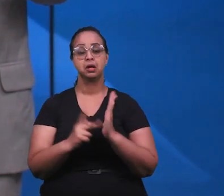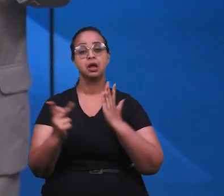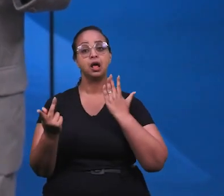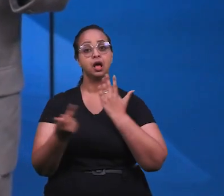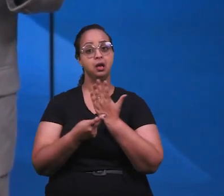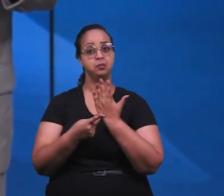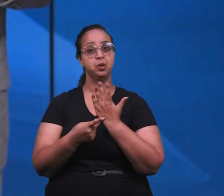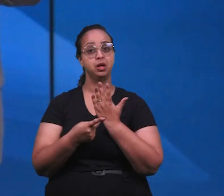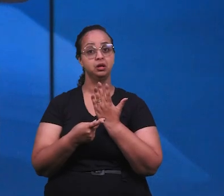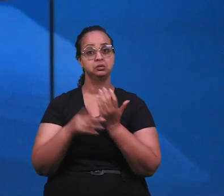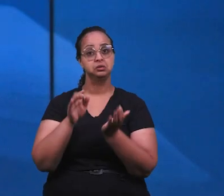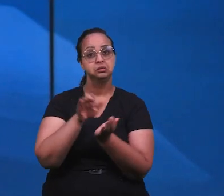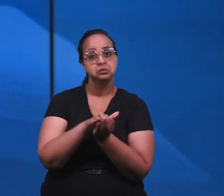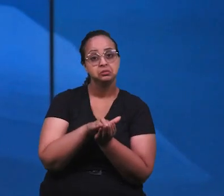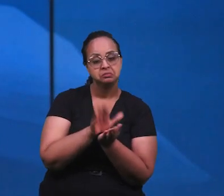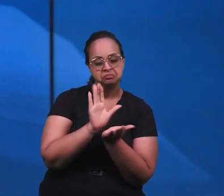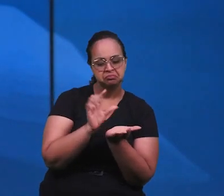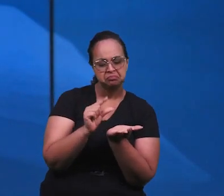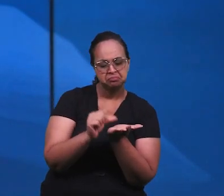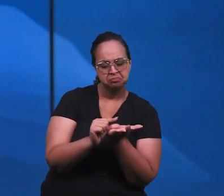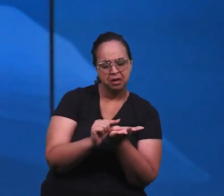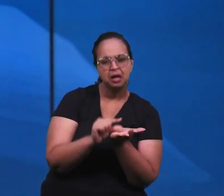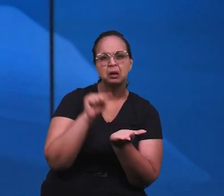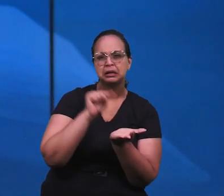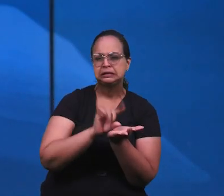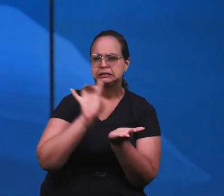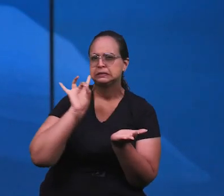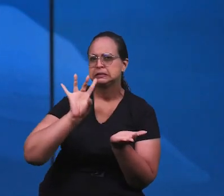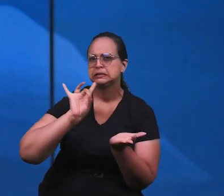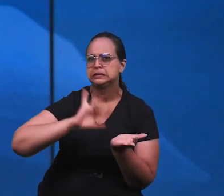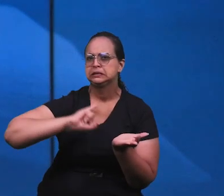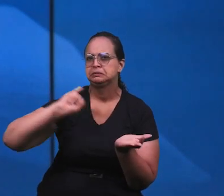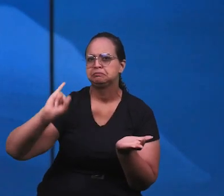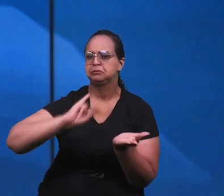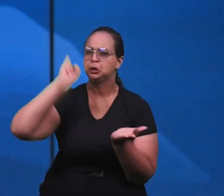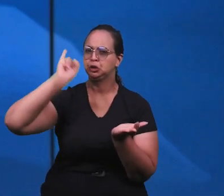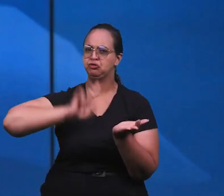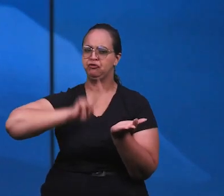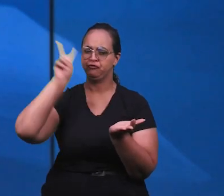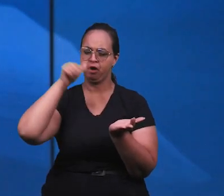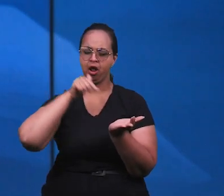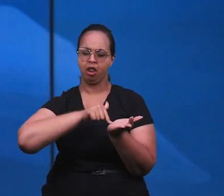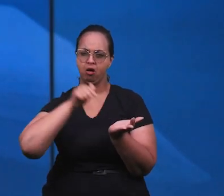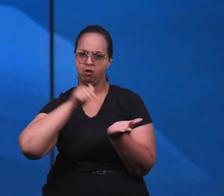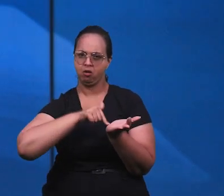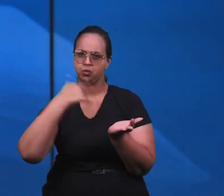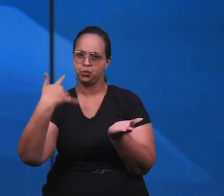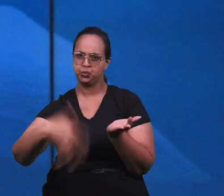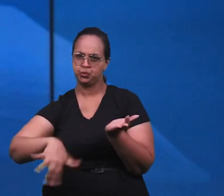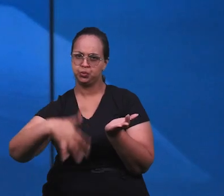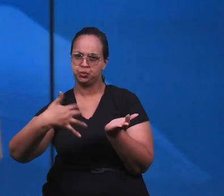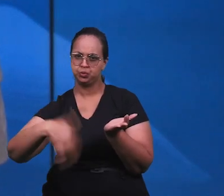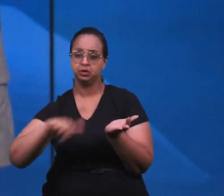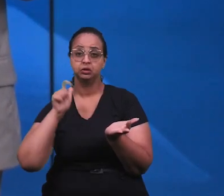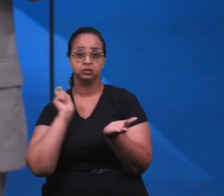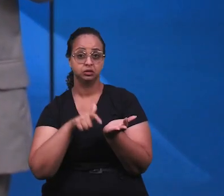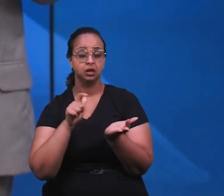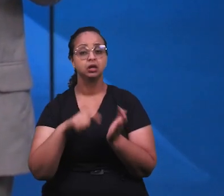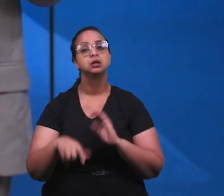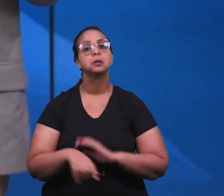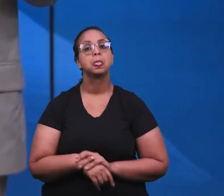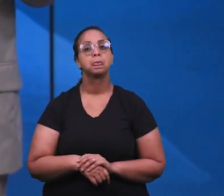parábola ali da pérola de grande valor, né, de grande preço. Quando diz assim, lendo Mateus capítulo 13,